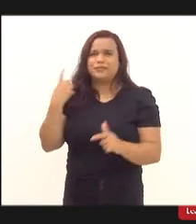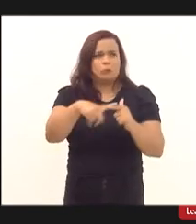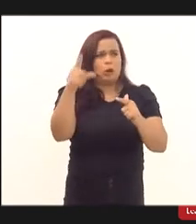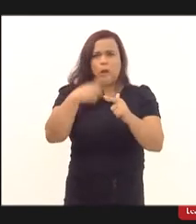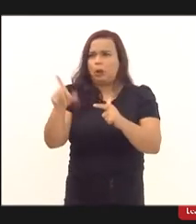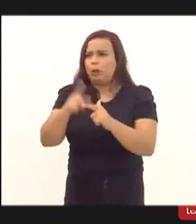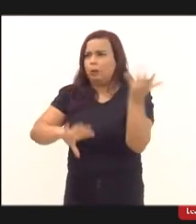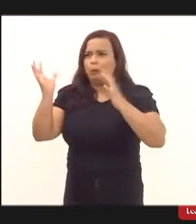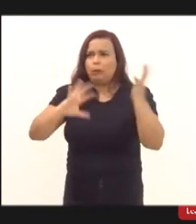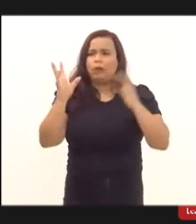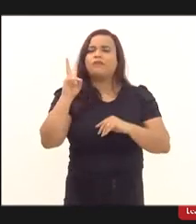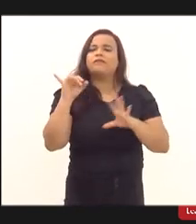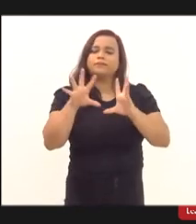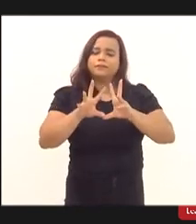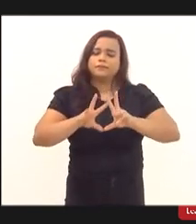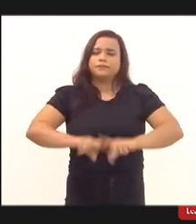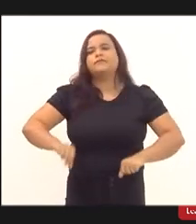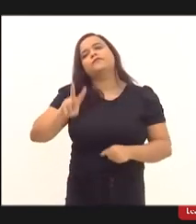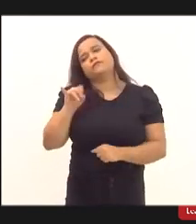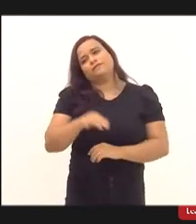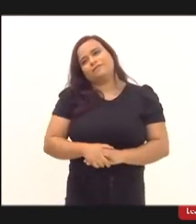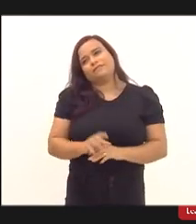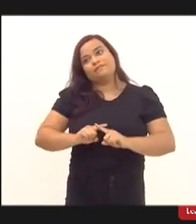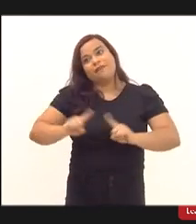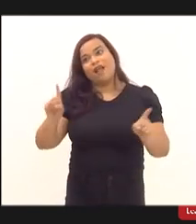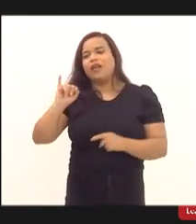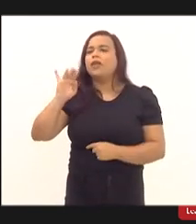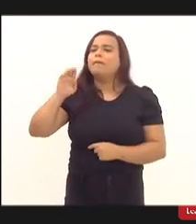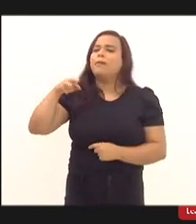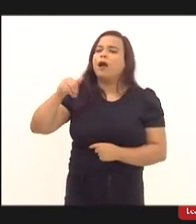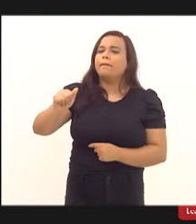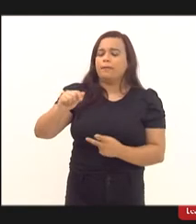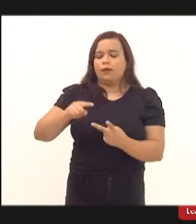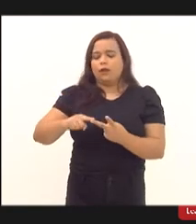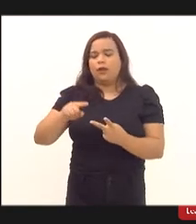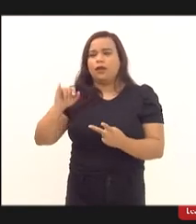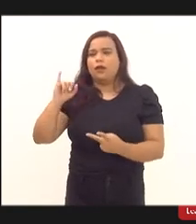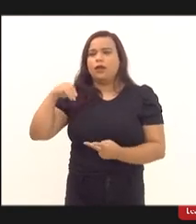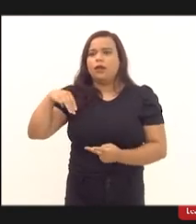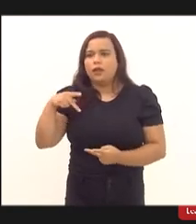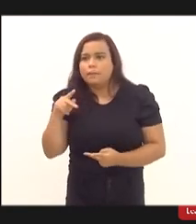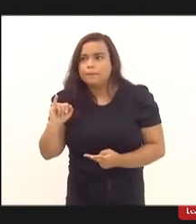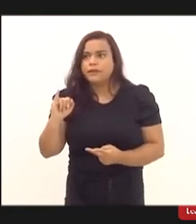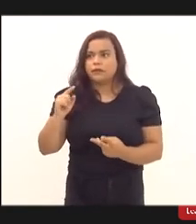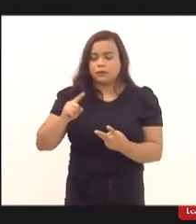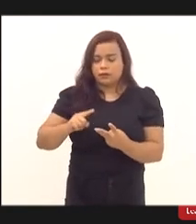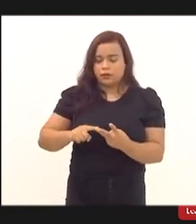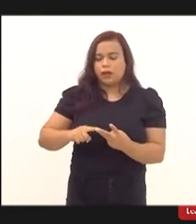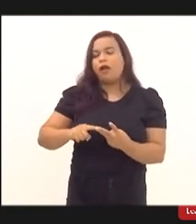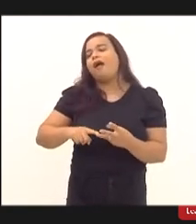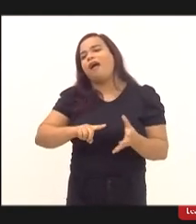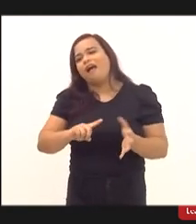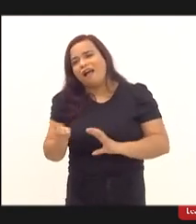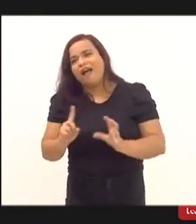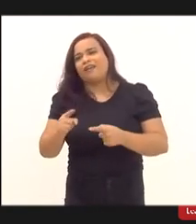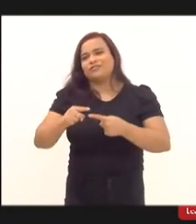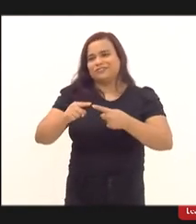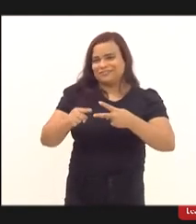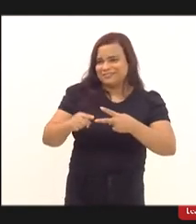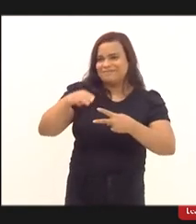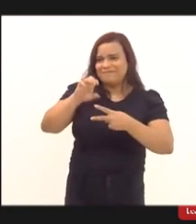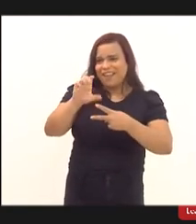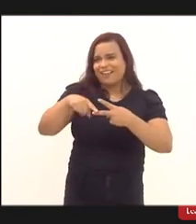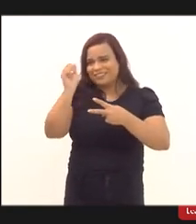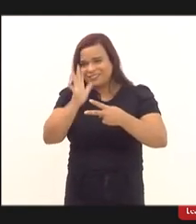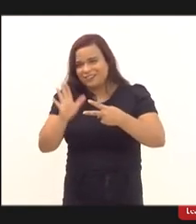mas o Ibama o INPI rádio MEC Rádio